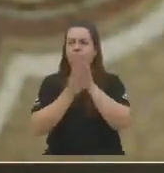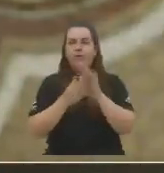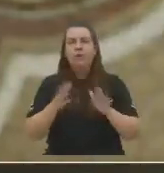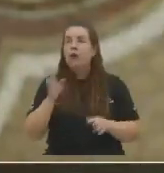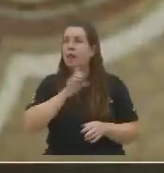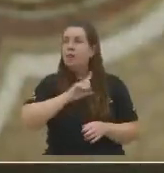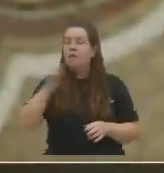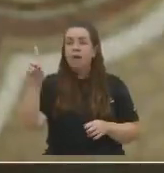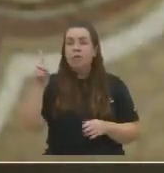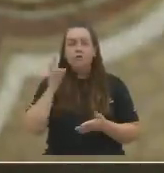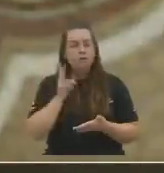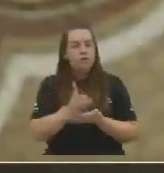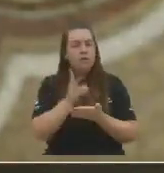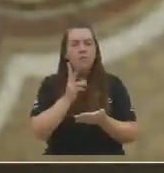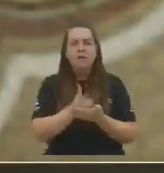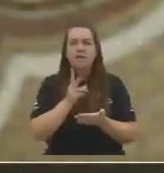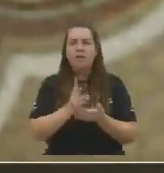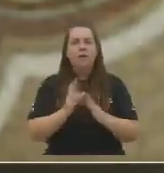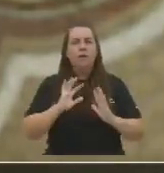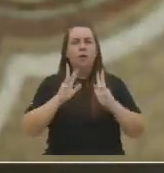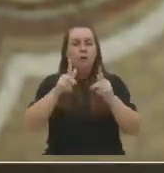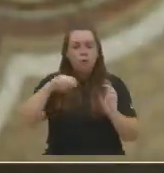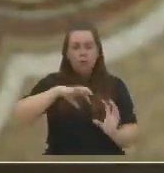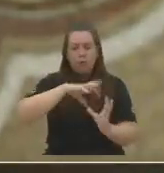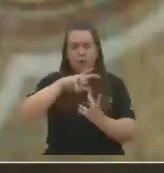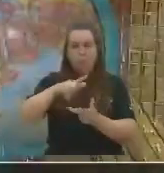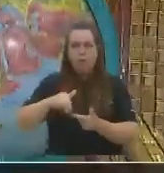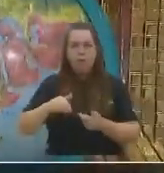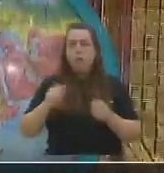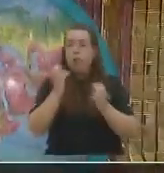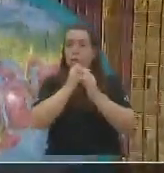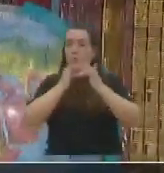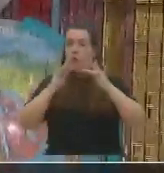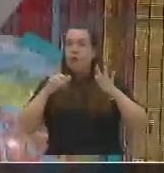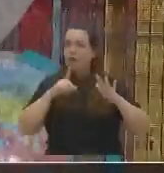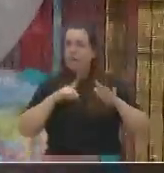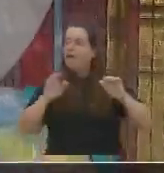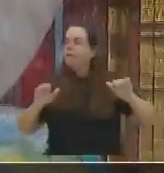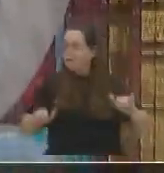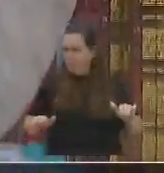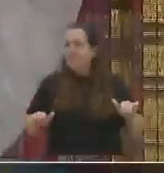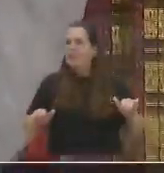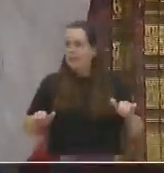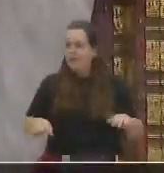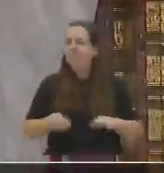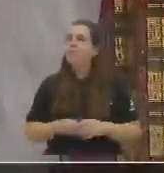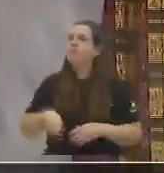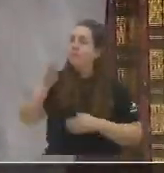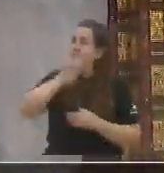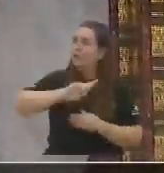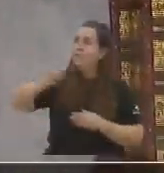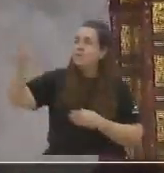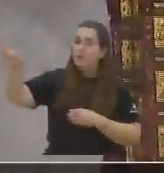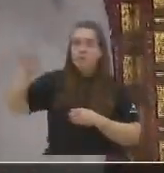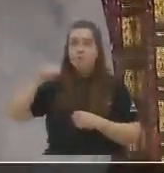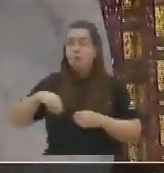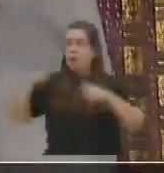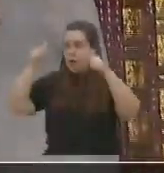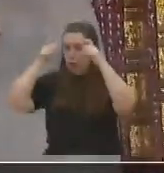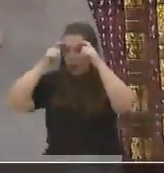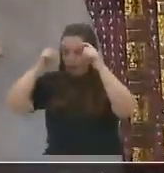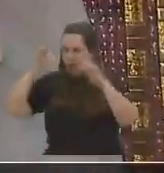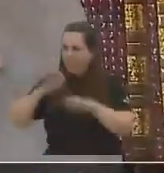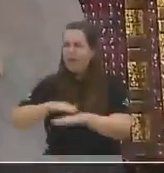as nações, está sentado no seu trono glorioso. O Senhor é o grande